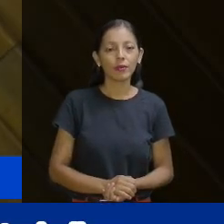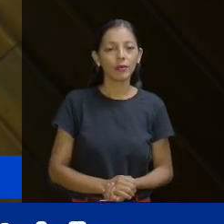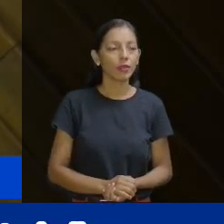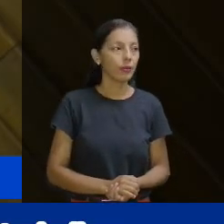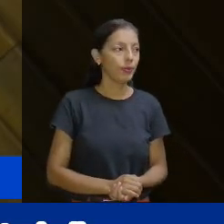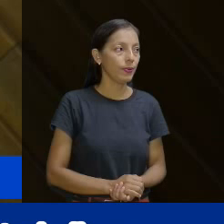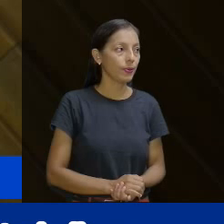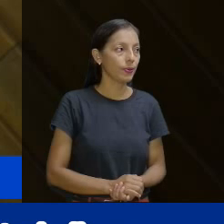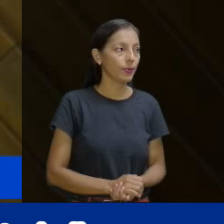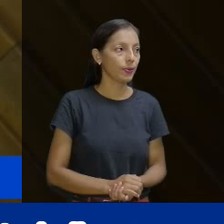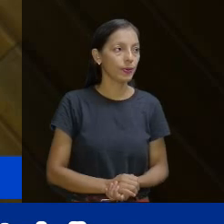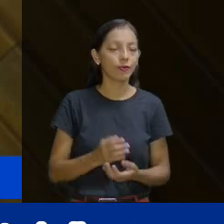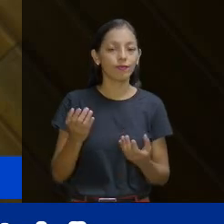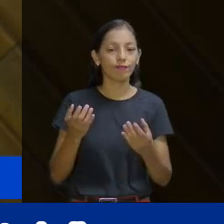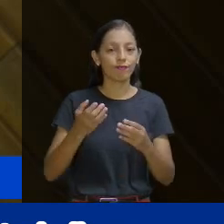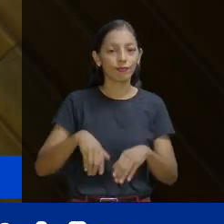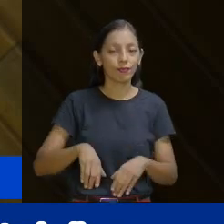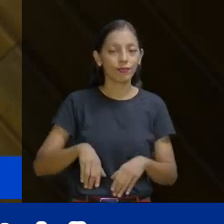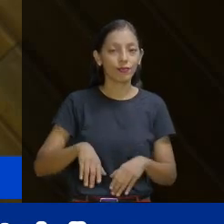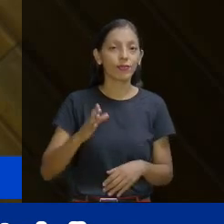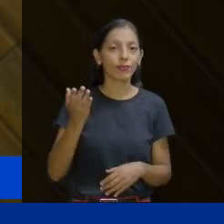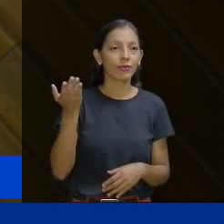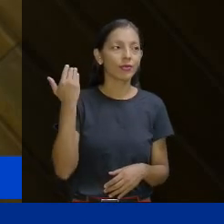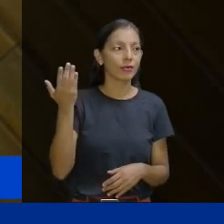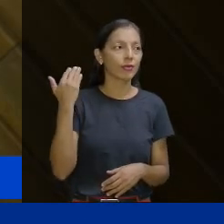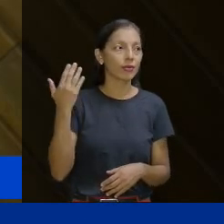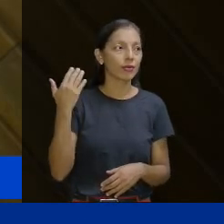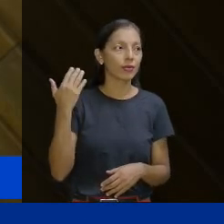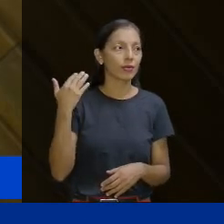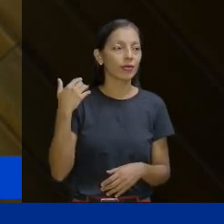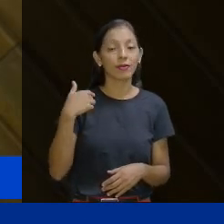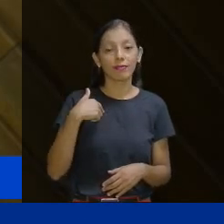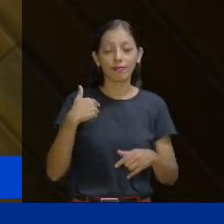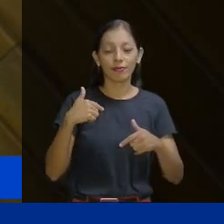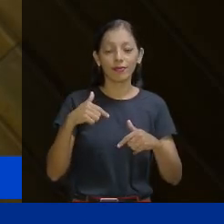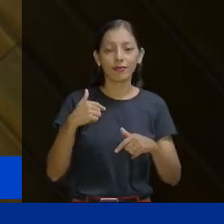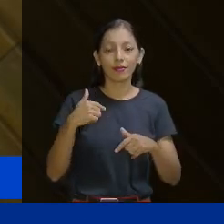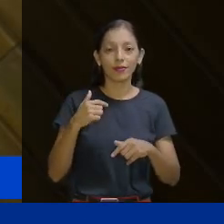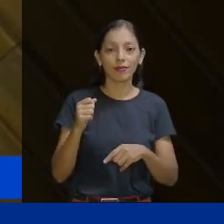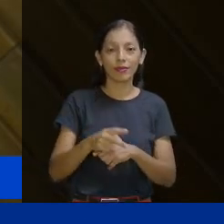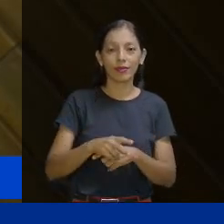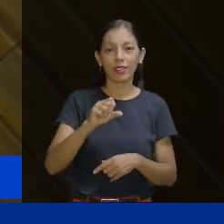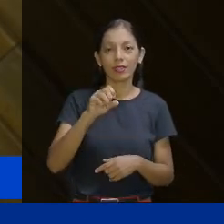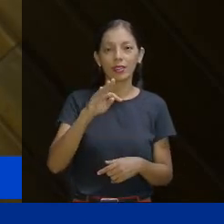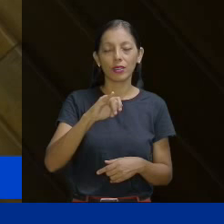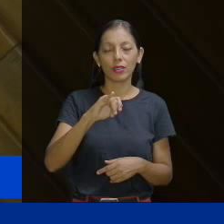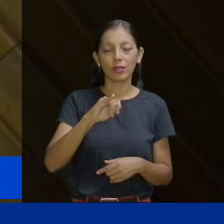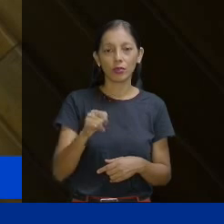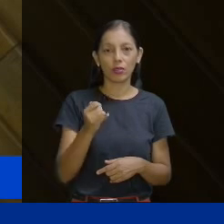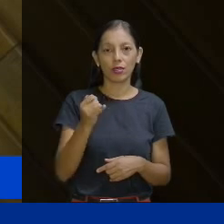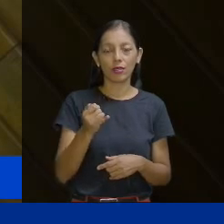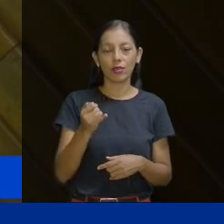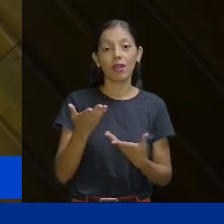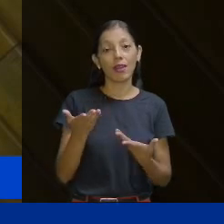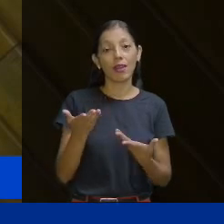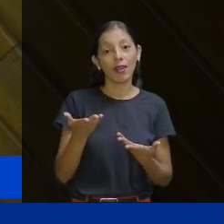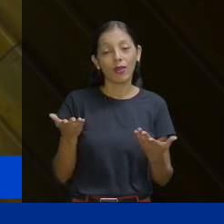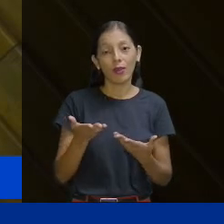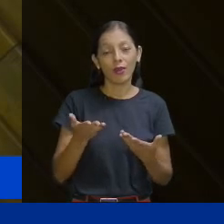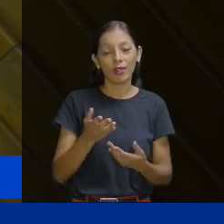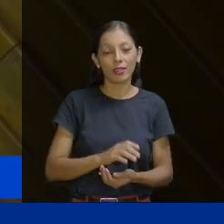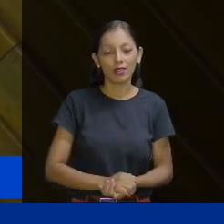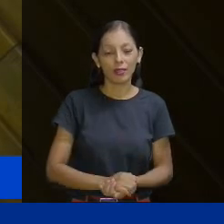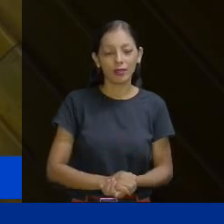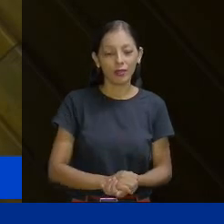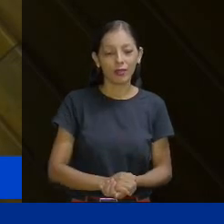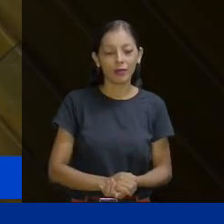Coincidentemente, eu fiz um concurso público para trabalhar no STJ. E atualmente eu estou cedido ao